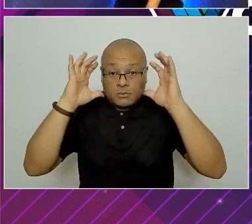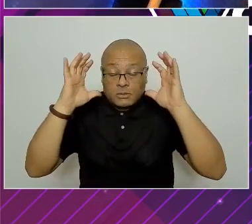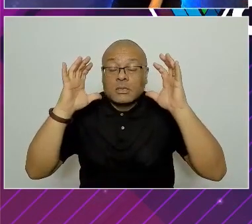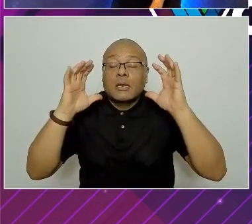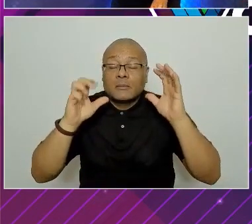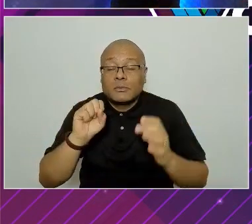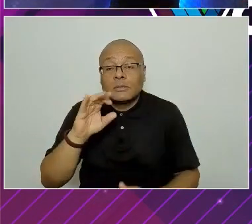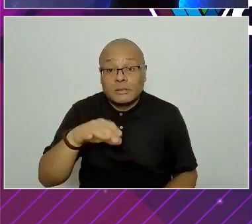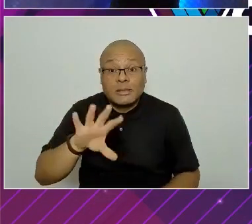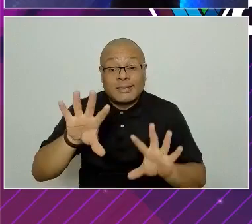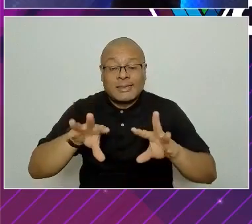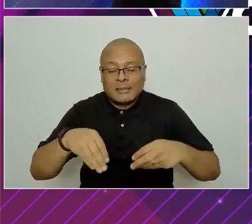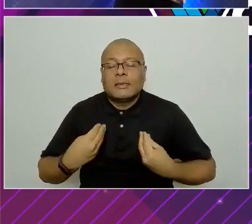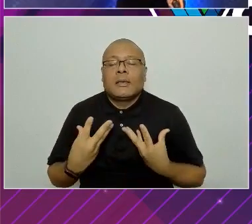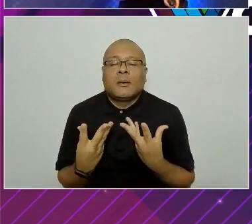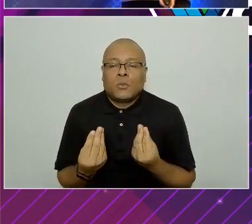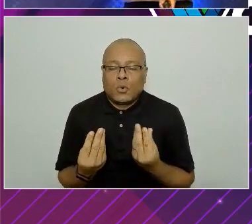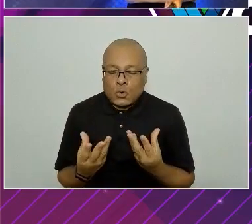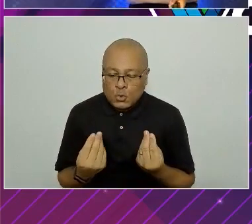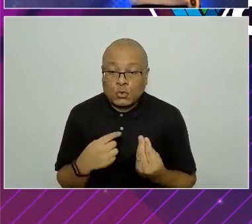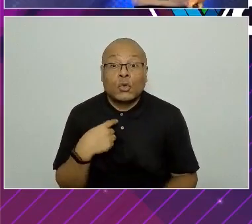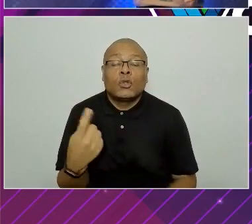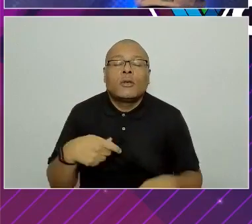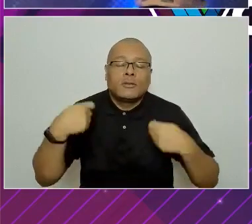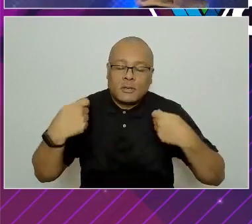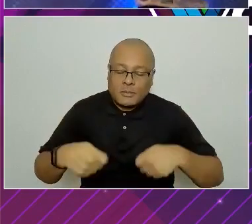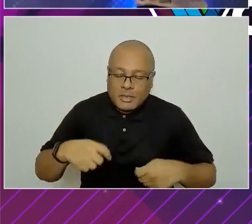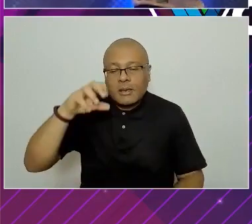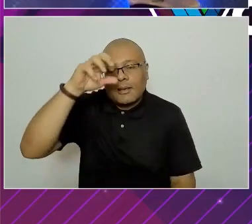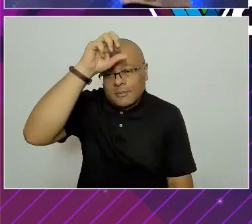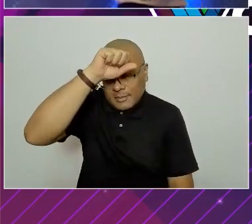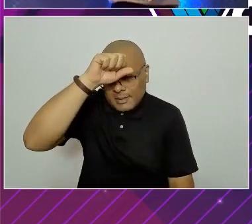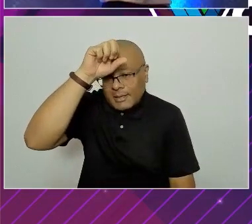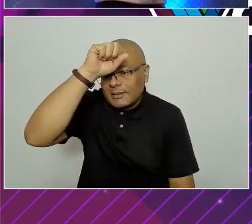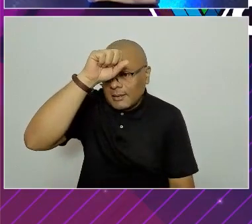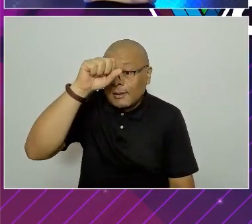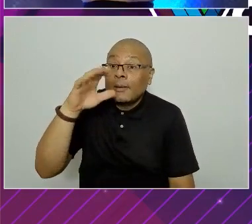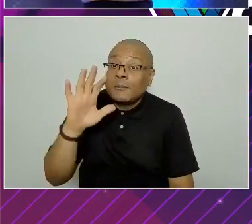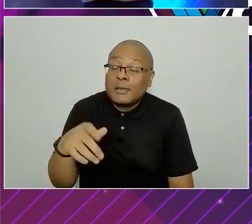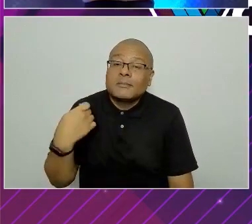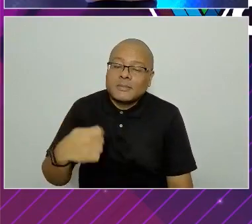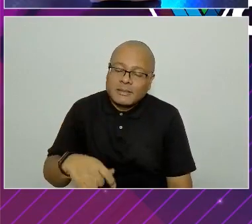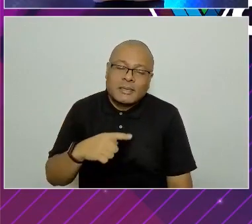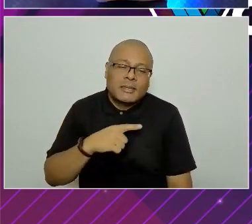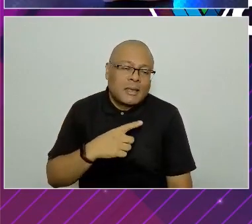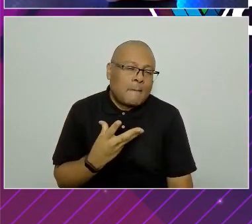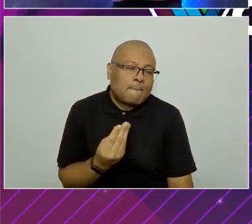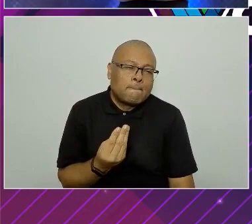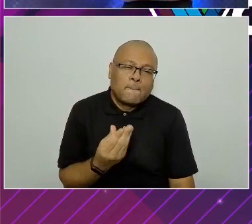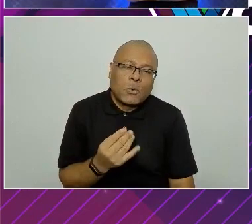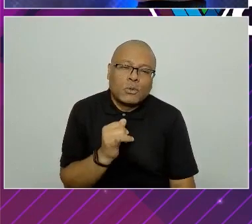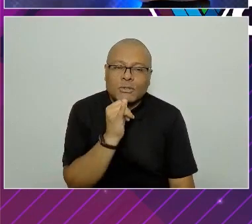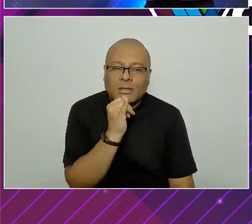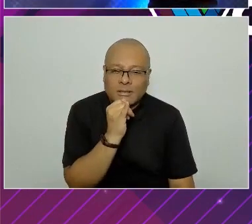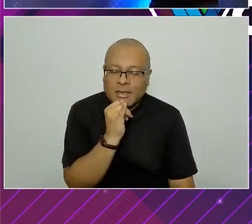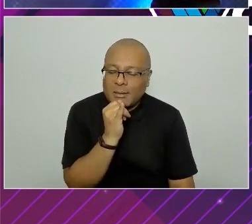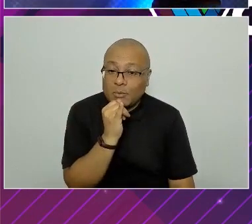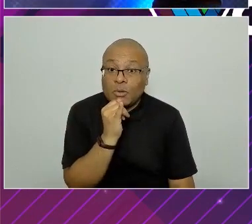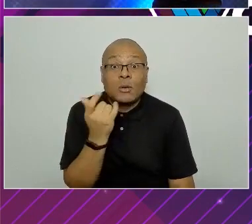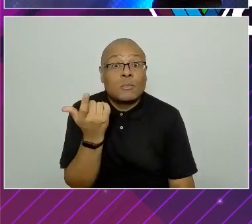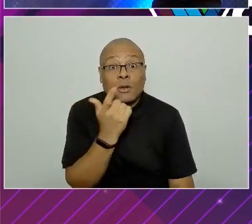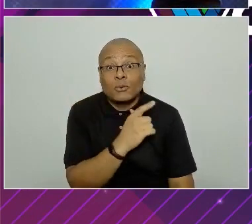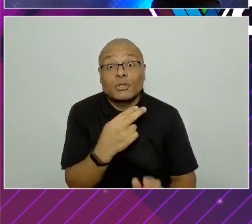se inspira muito também e como nós precisamos aprender, né? Mas que mesmo assim ela precisa de muitos, muitos exemplos para entregar um resultado